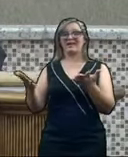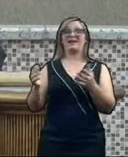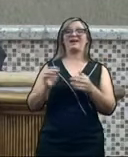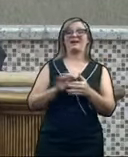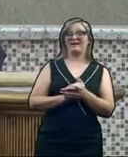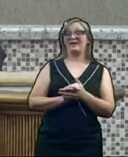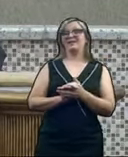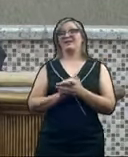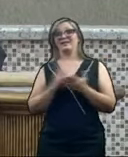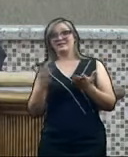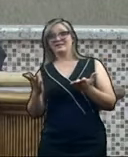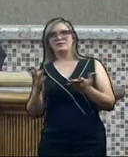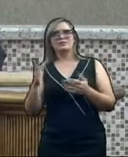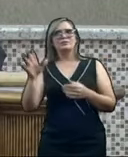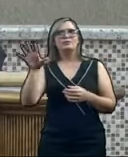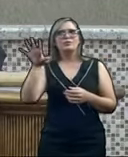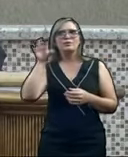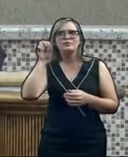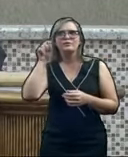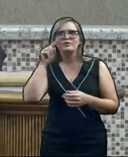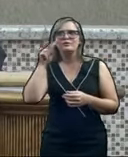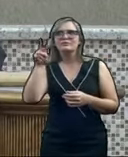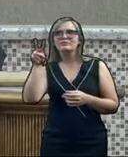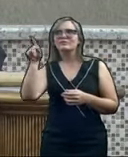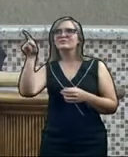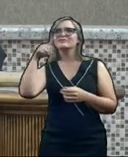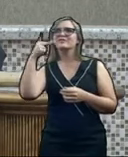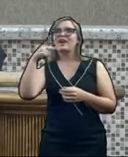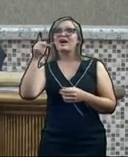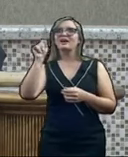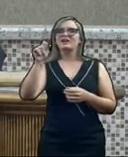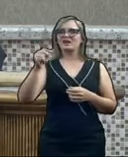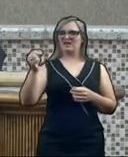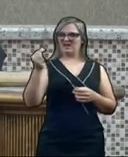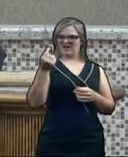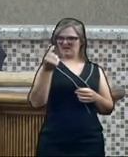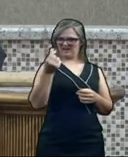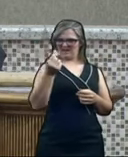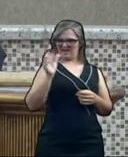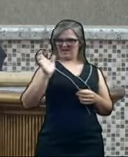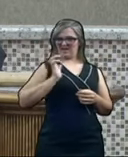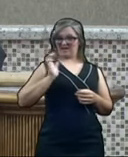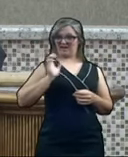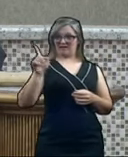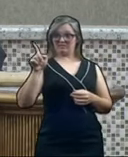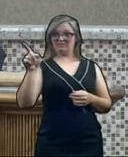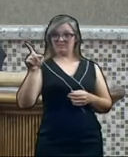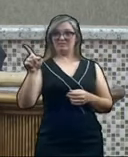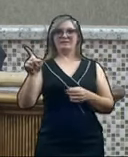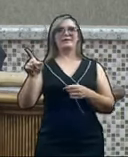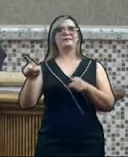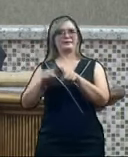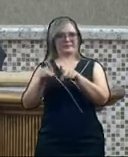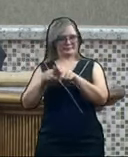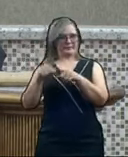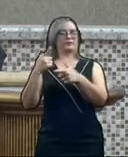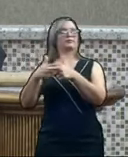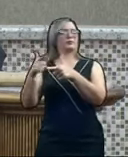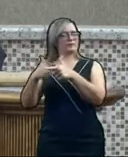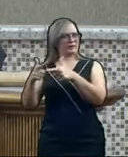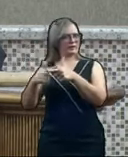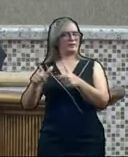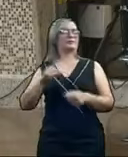rico também tem problema não é rico também vai no hospital tem muitos anos posso passar isso é porque